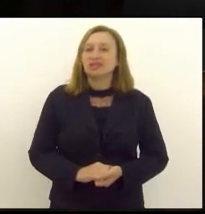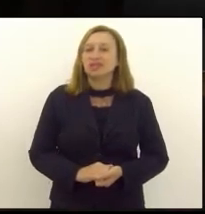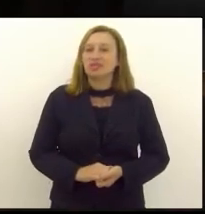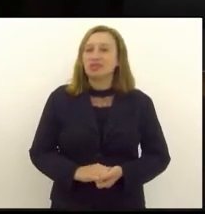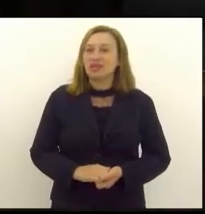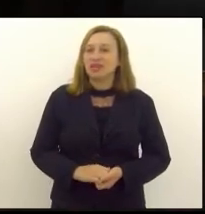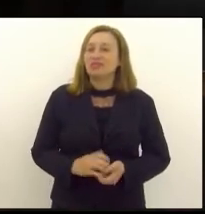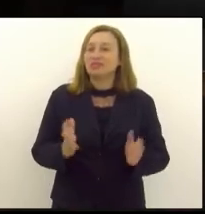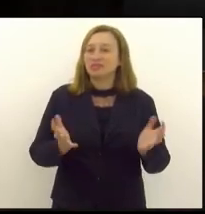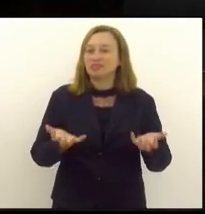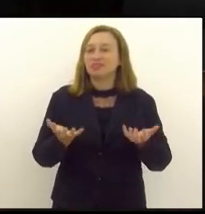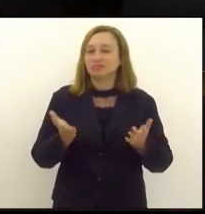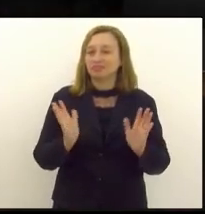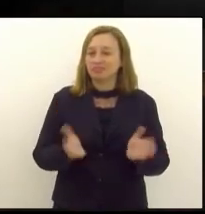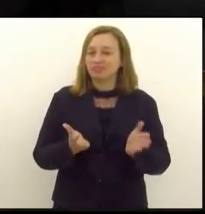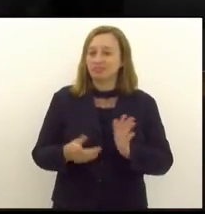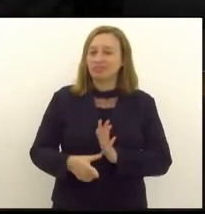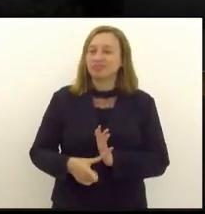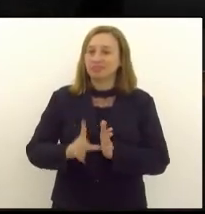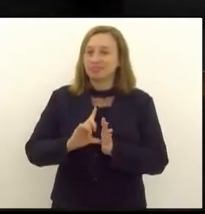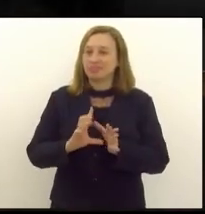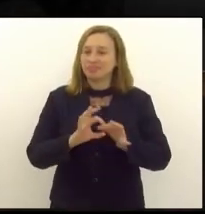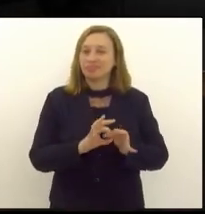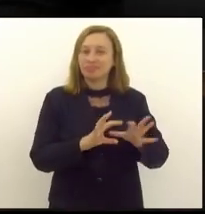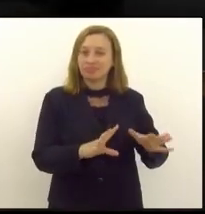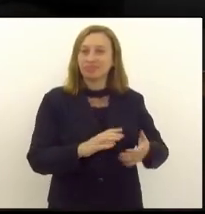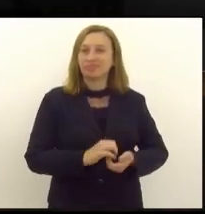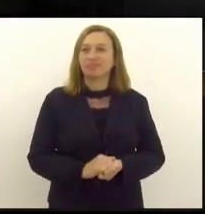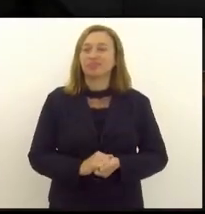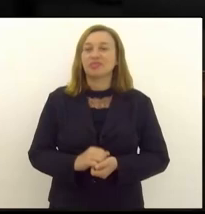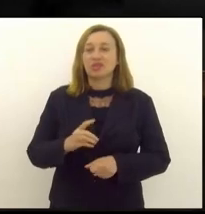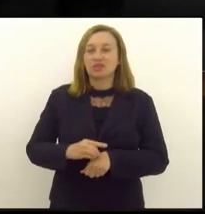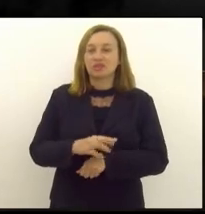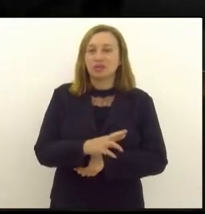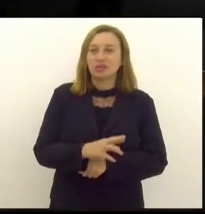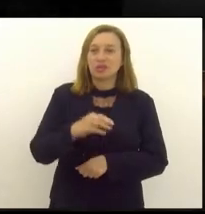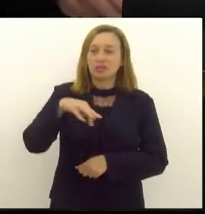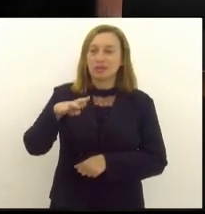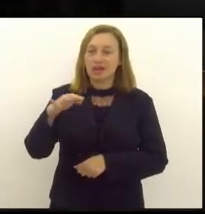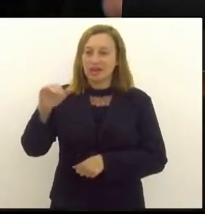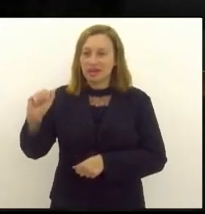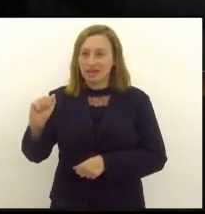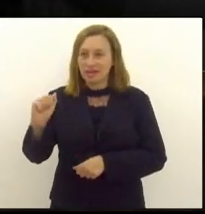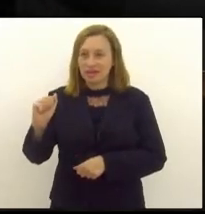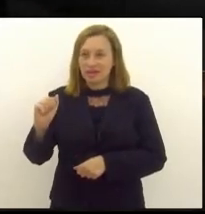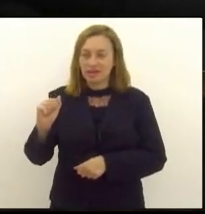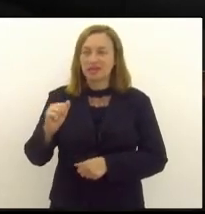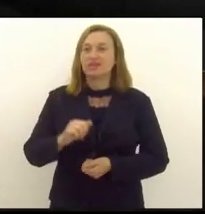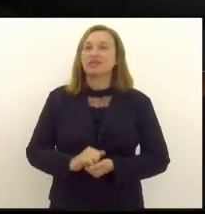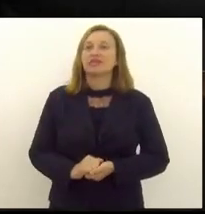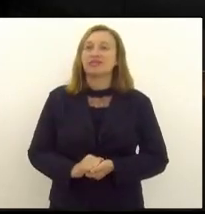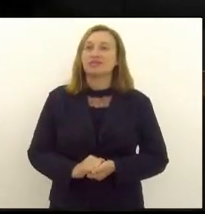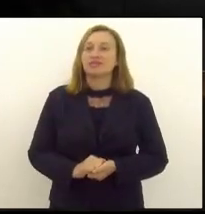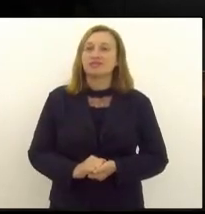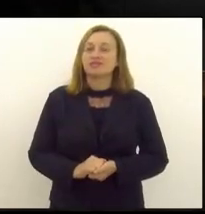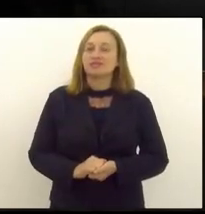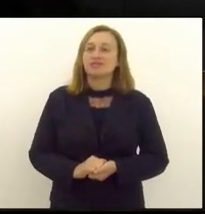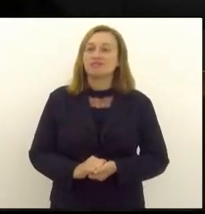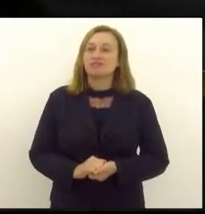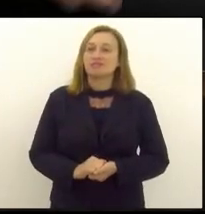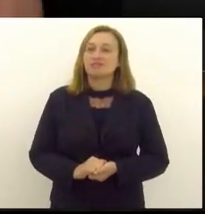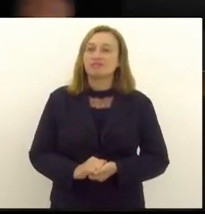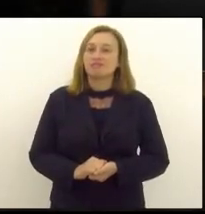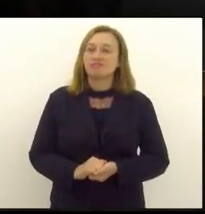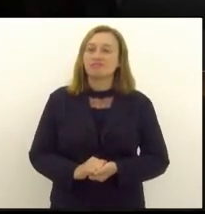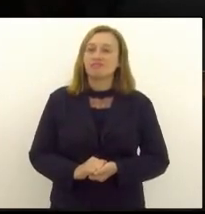Eu quero agora, antes de passar a palavra para a doutora Maria Cristina Rodrigues Menezes, a nossa querida